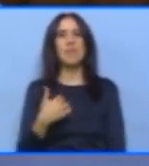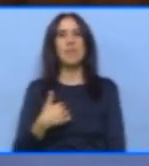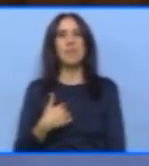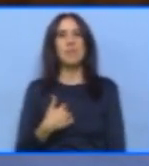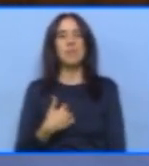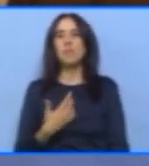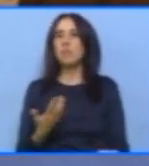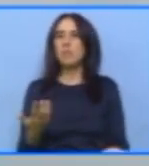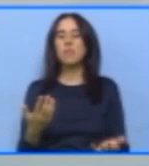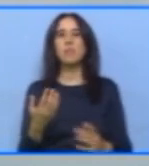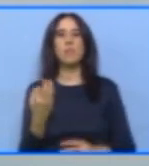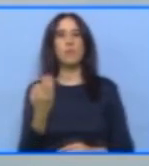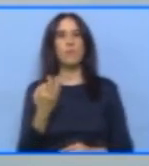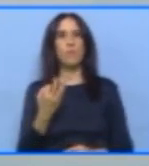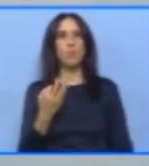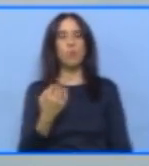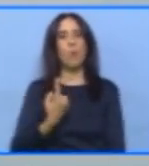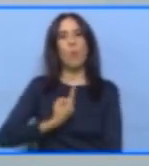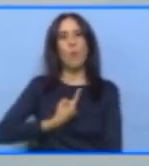e acabei por ser